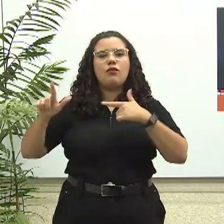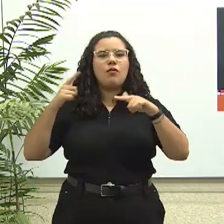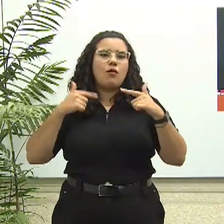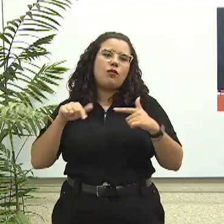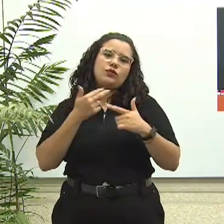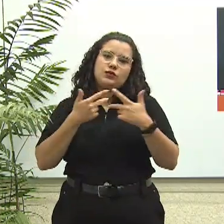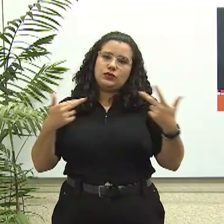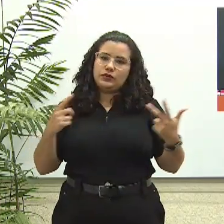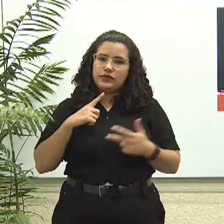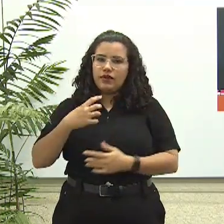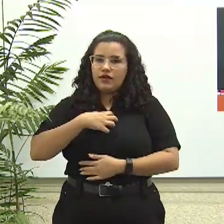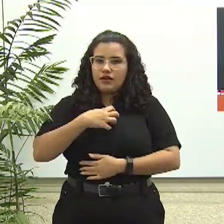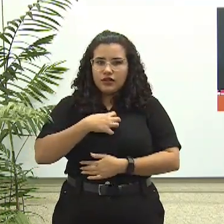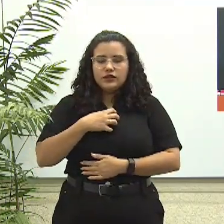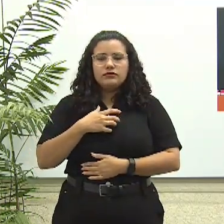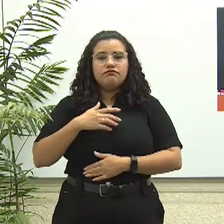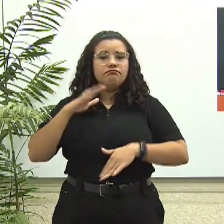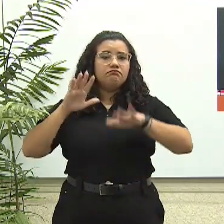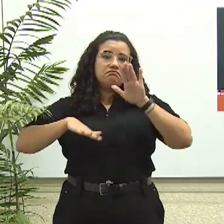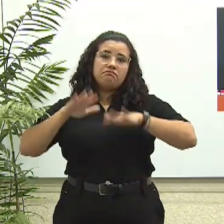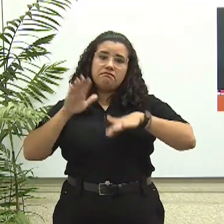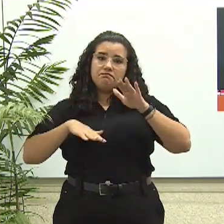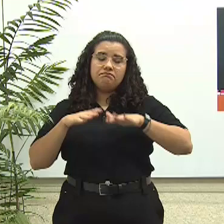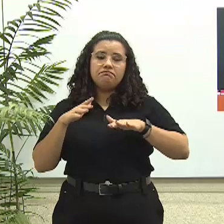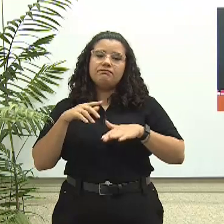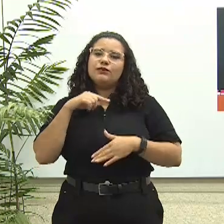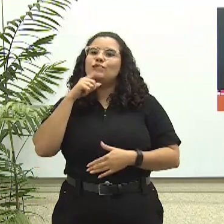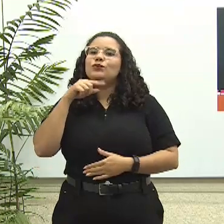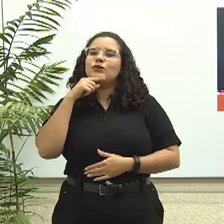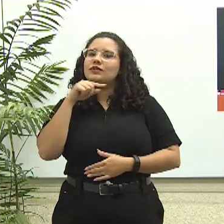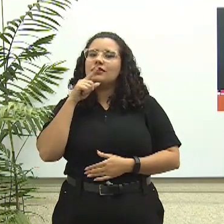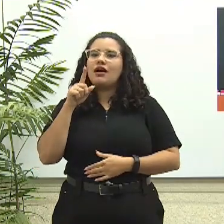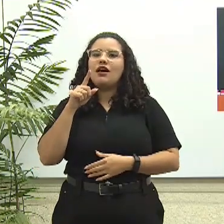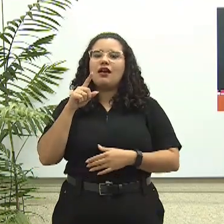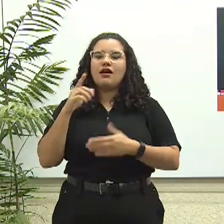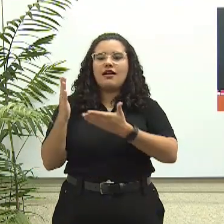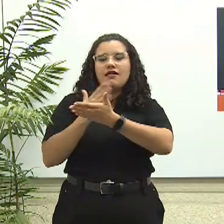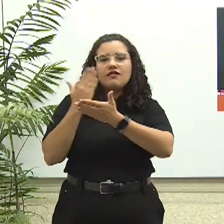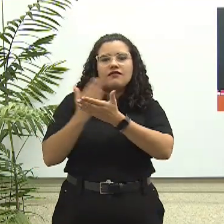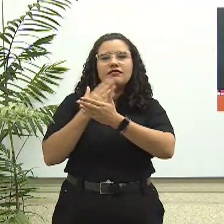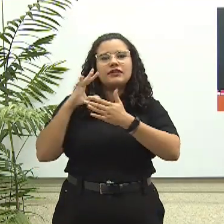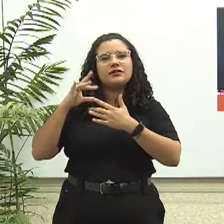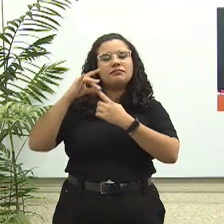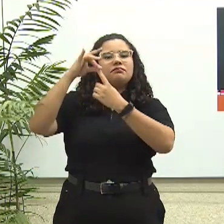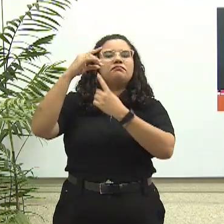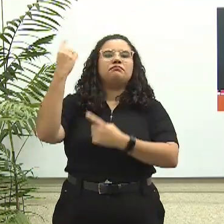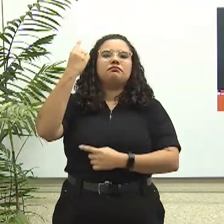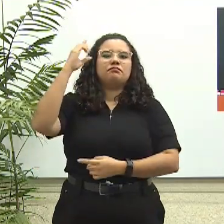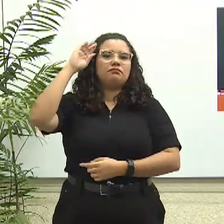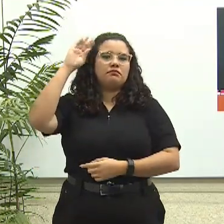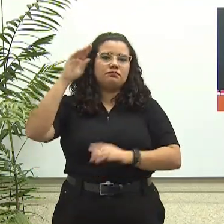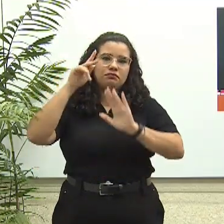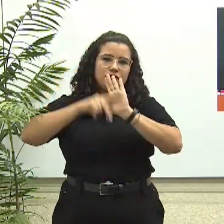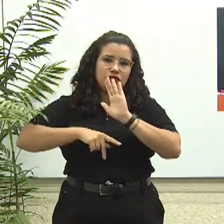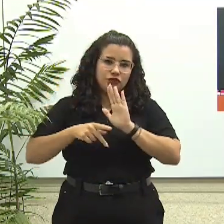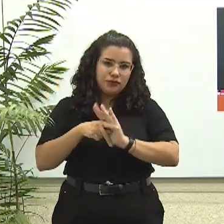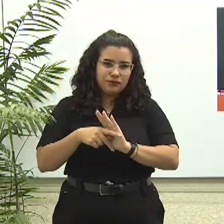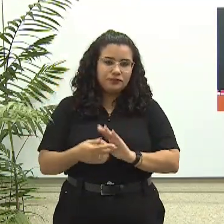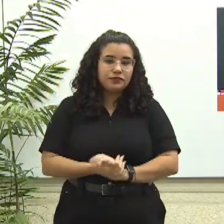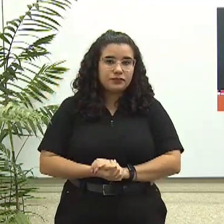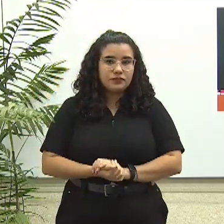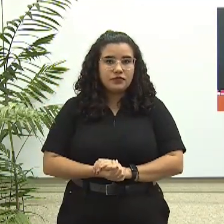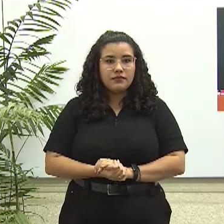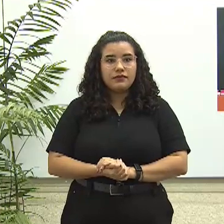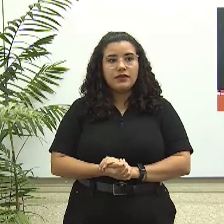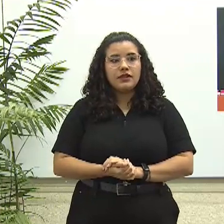gente enfrenta Então nem sempre foi possível colocar revista na prioridade das nossas nossos projetos mas agora